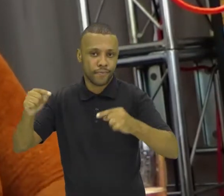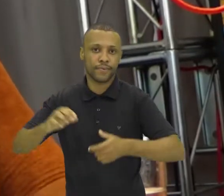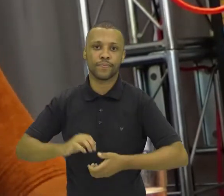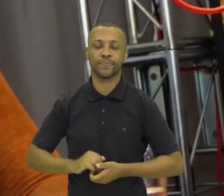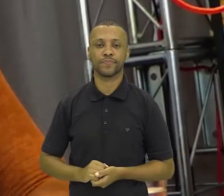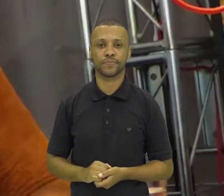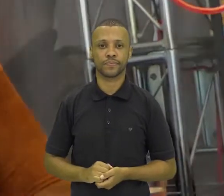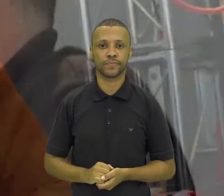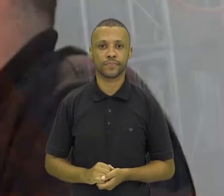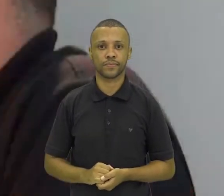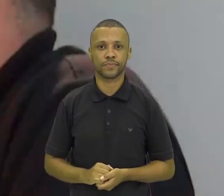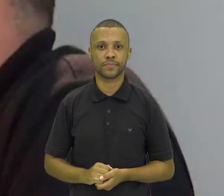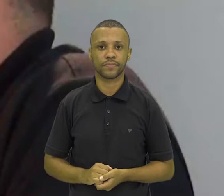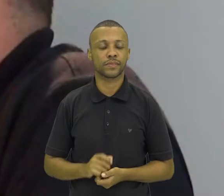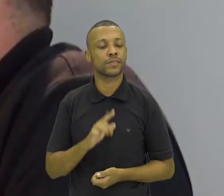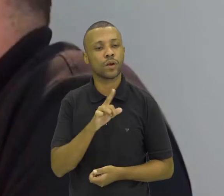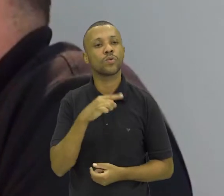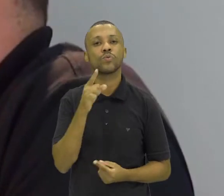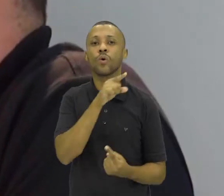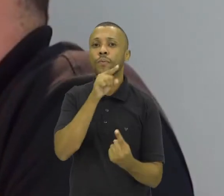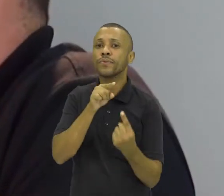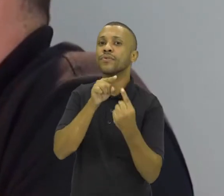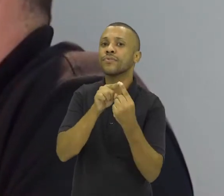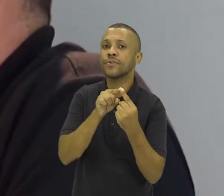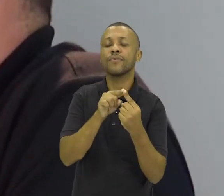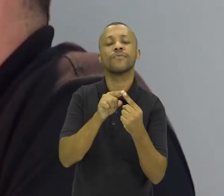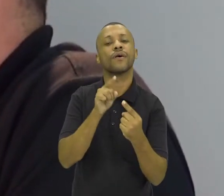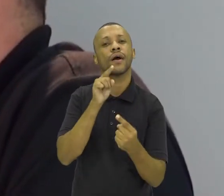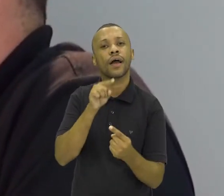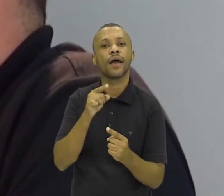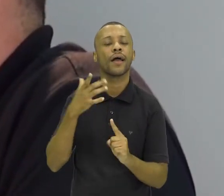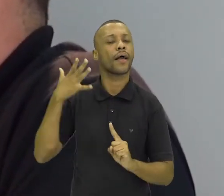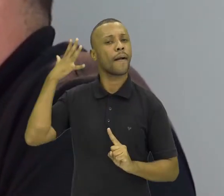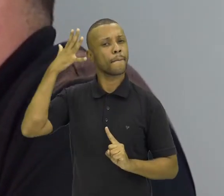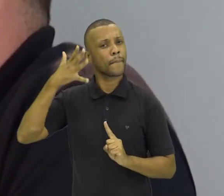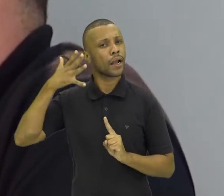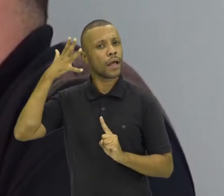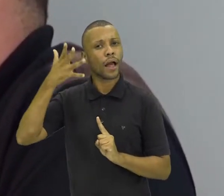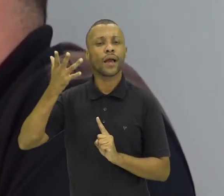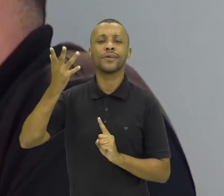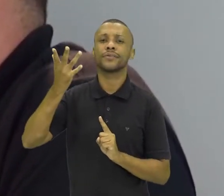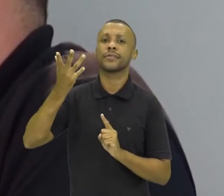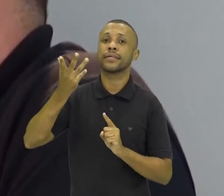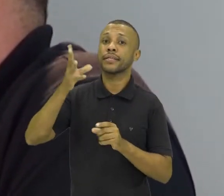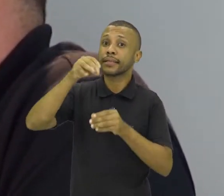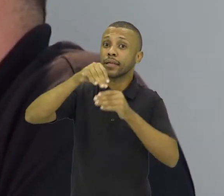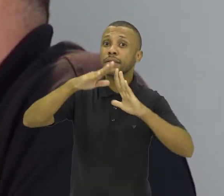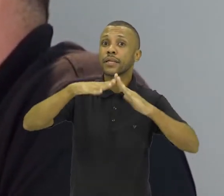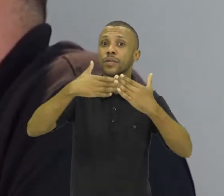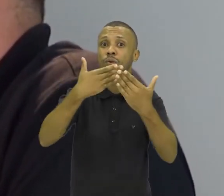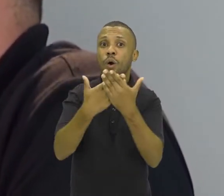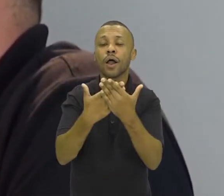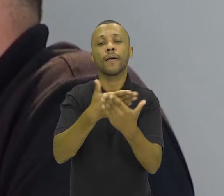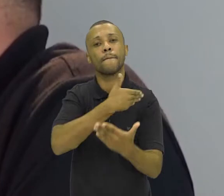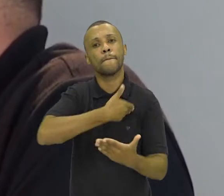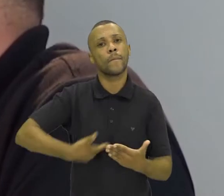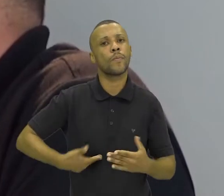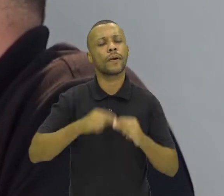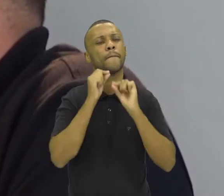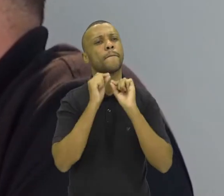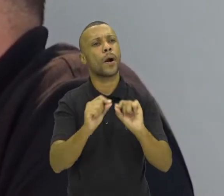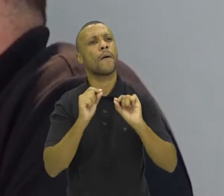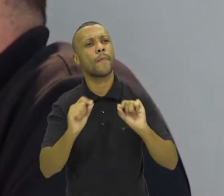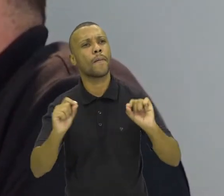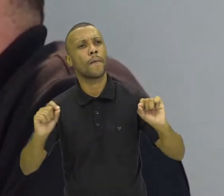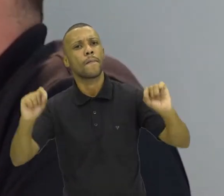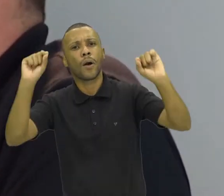o Escola Nota 10, que é justamente palestras na rede toda de ensino do Estado,